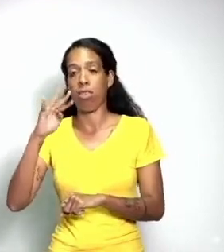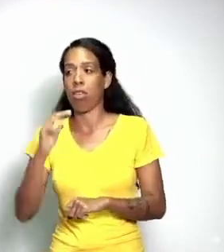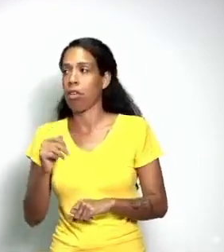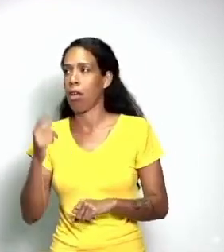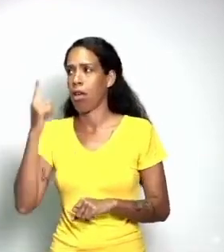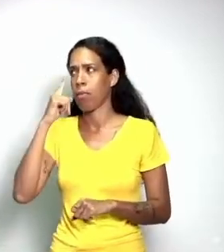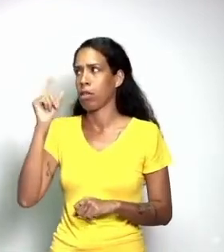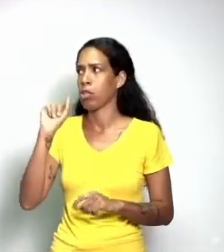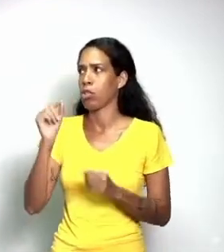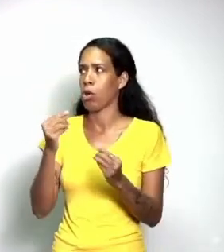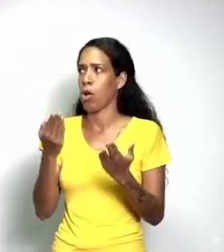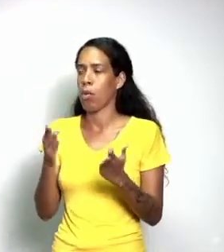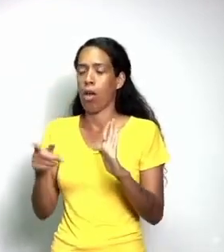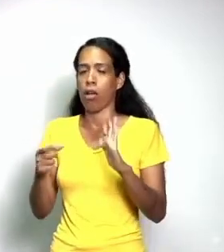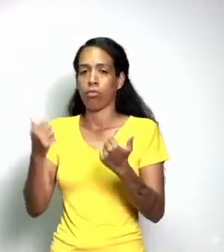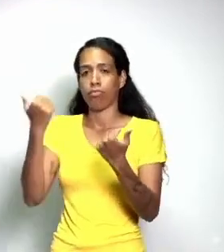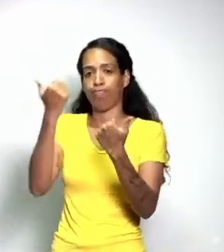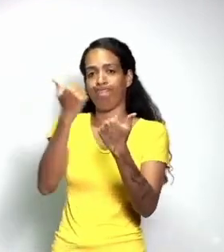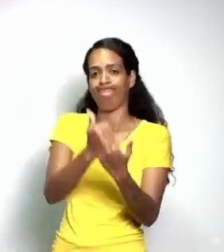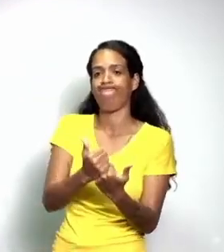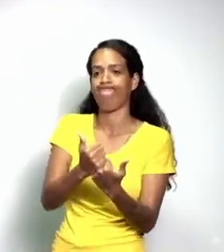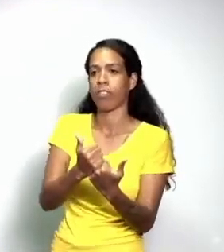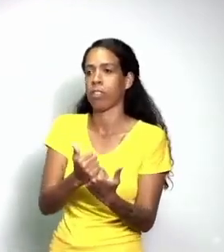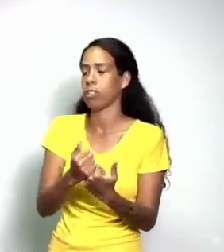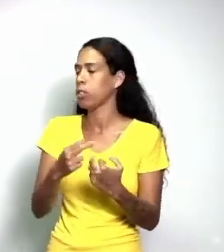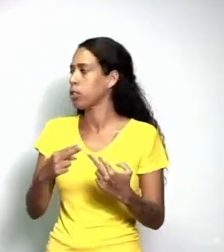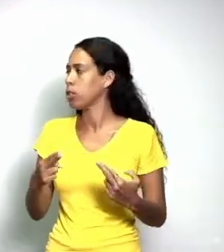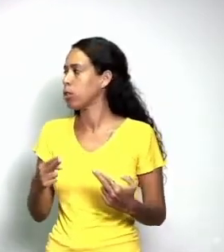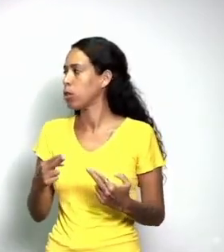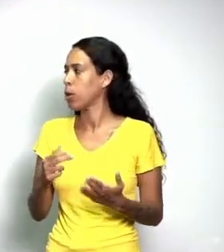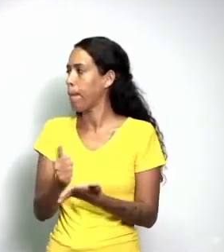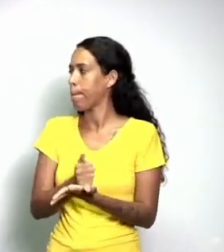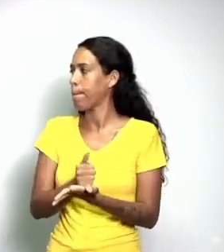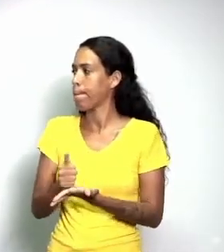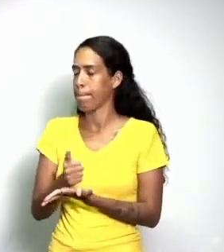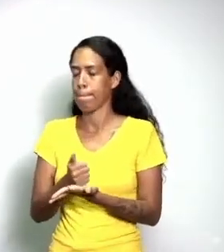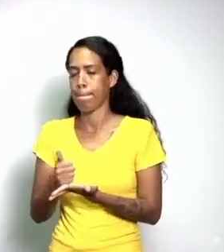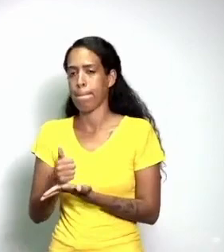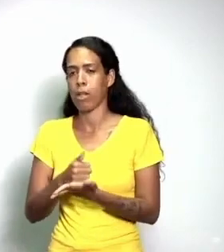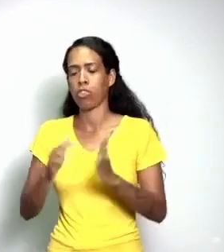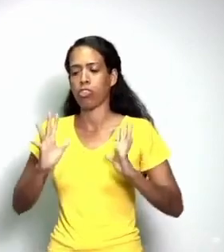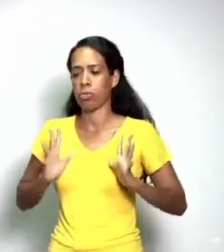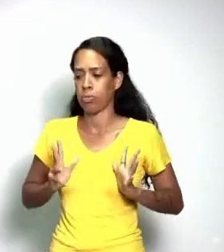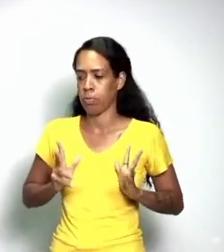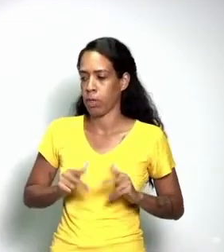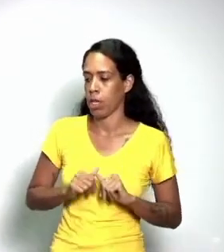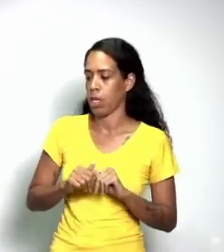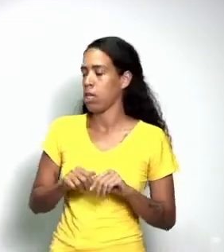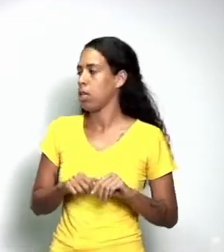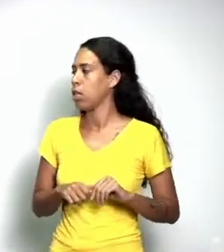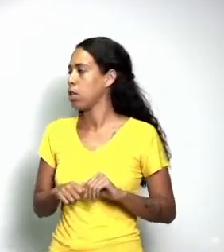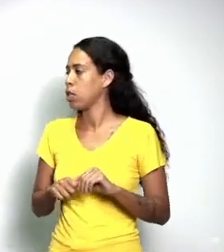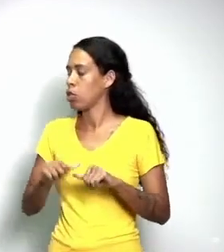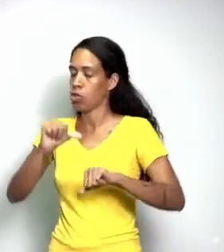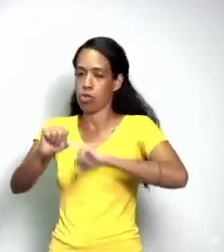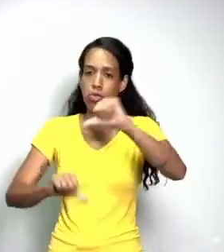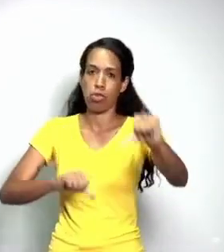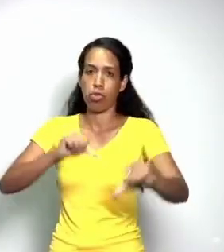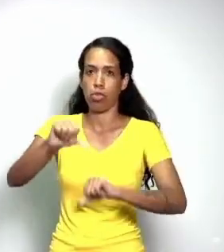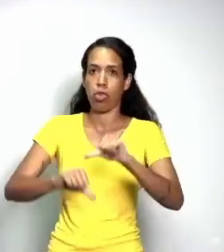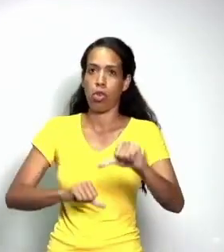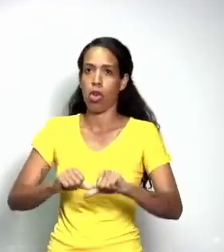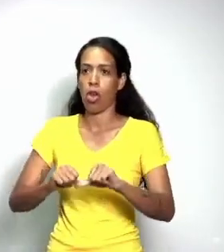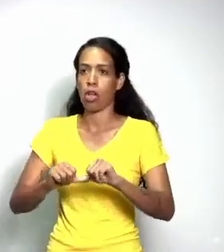no auxílio dessas coisas básicas que a gente pode usar de limpeza e de troca de filtro,